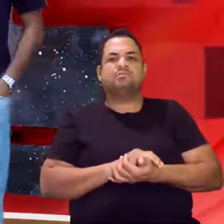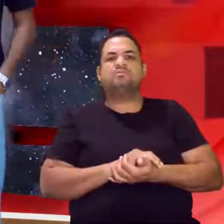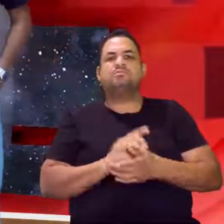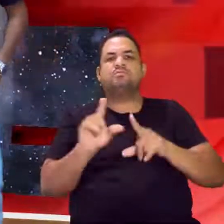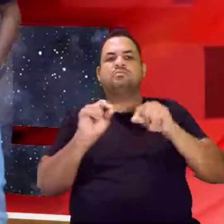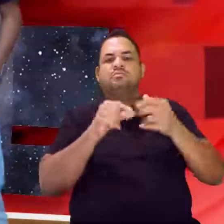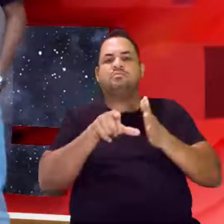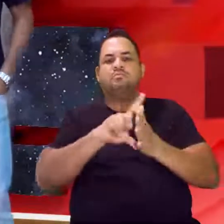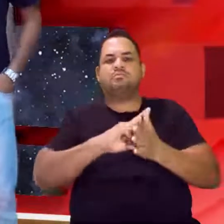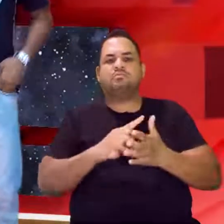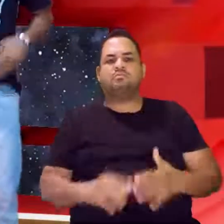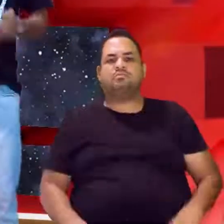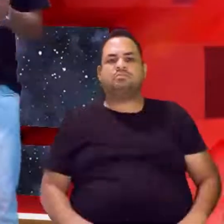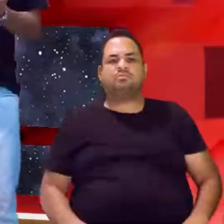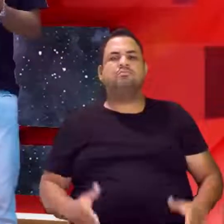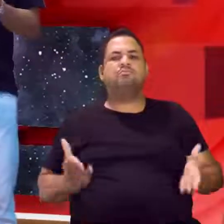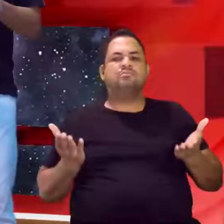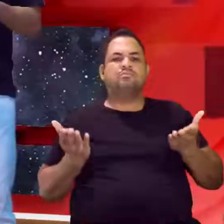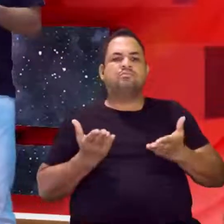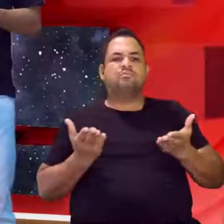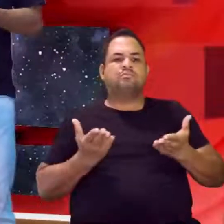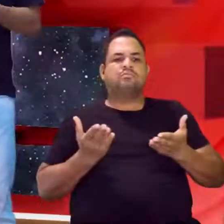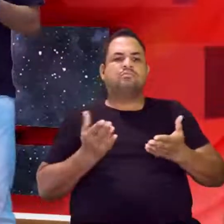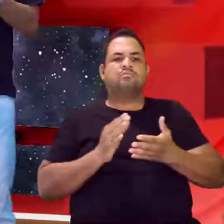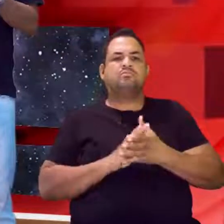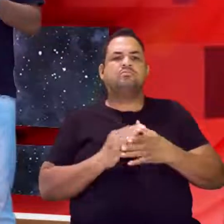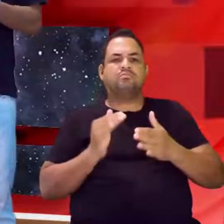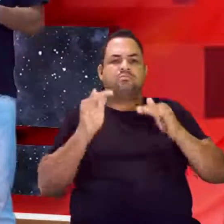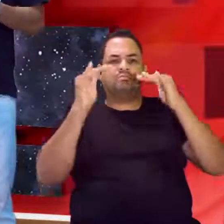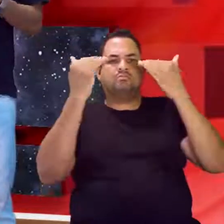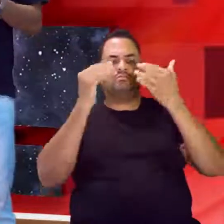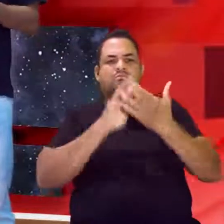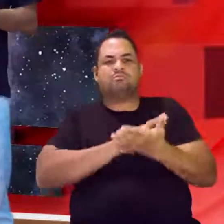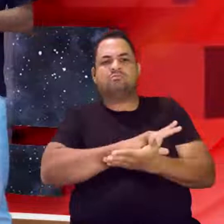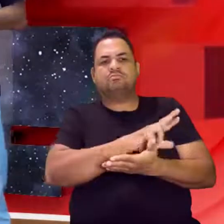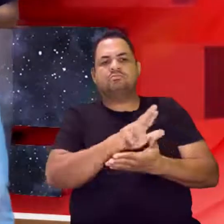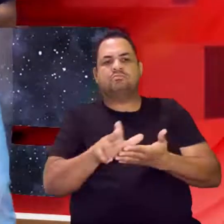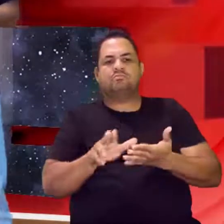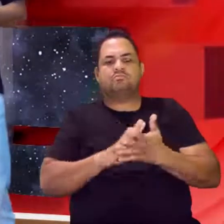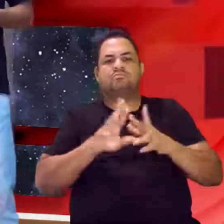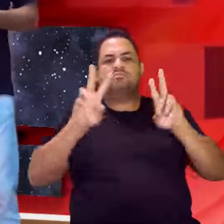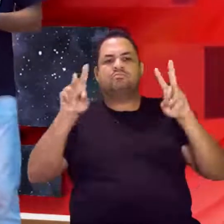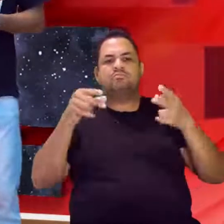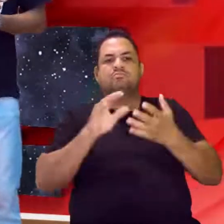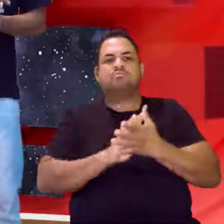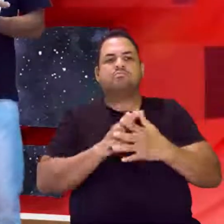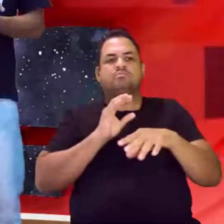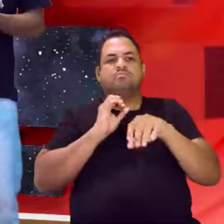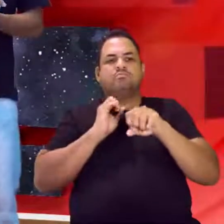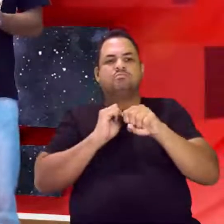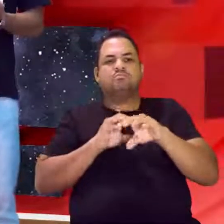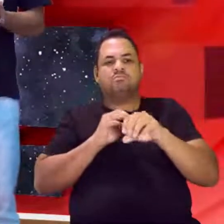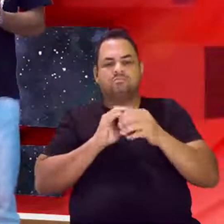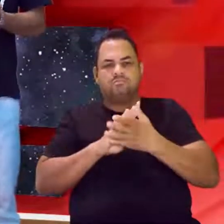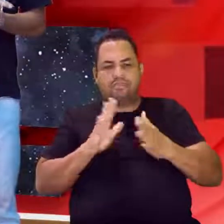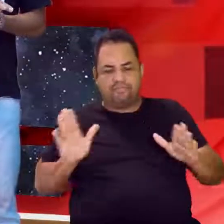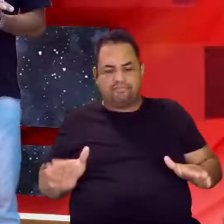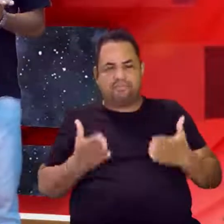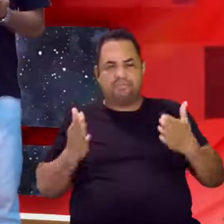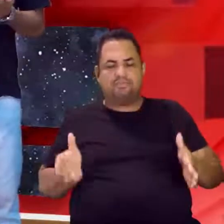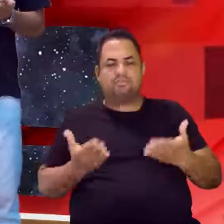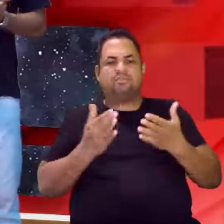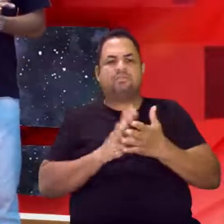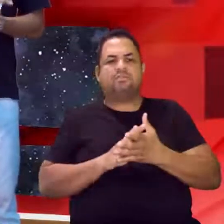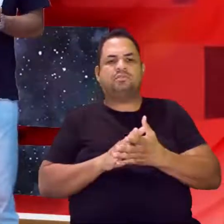aqui, então, é agora que se faz necessário grande atenção aos diversos aspectos que podem influenciar na rotina, né?